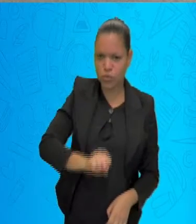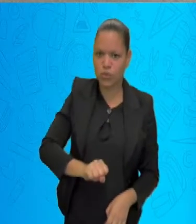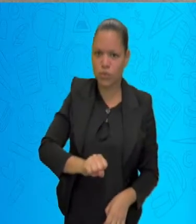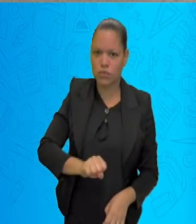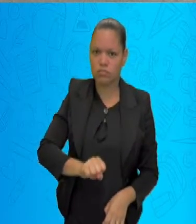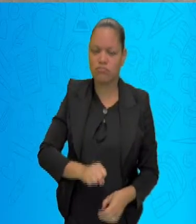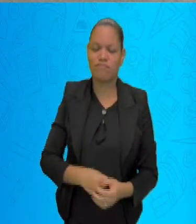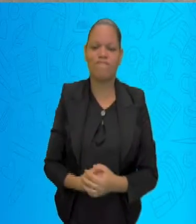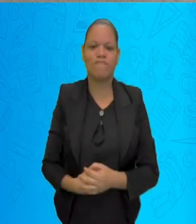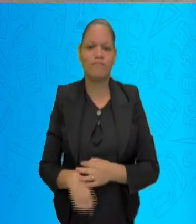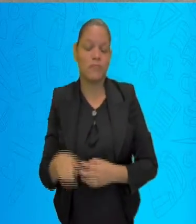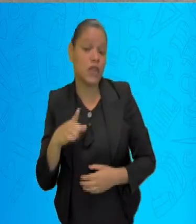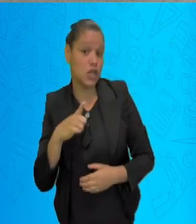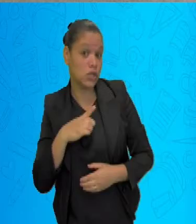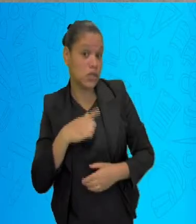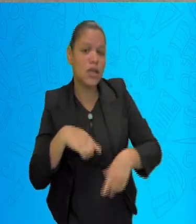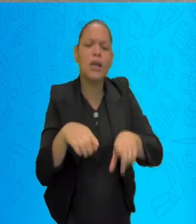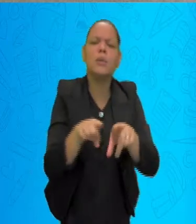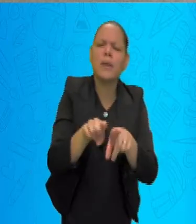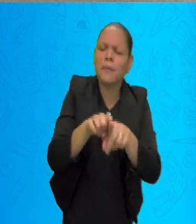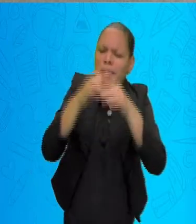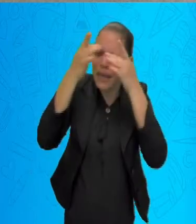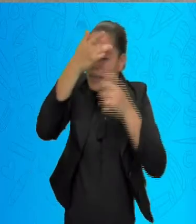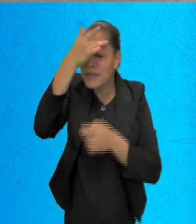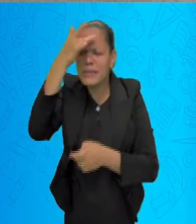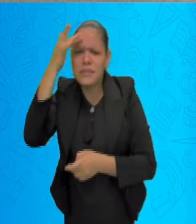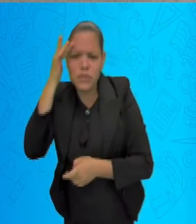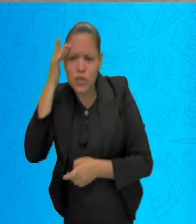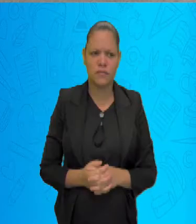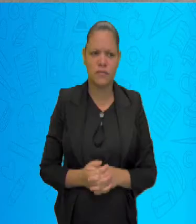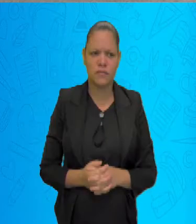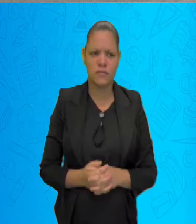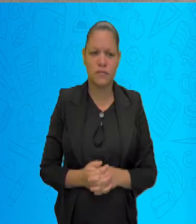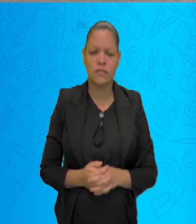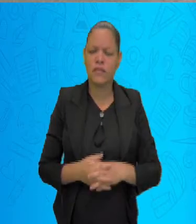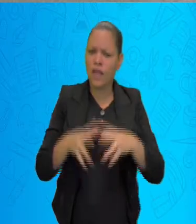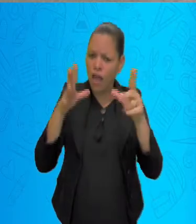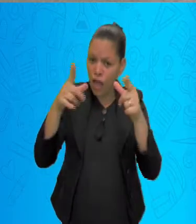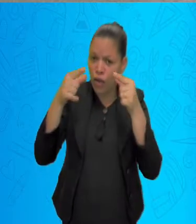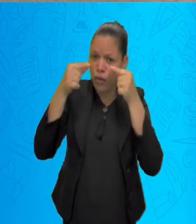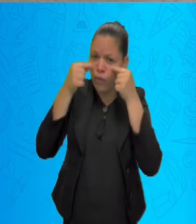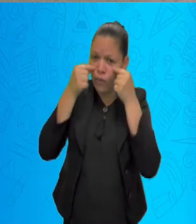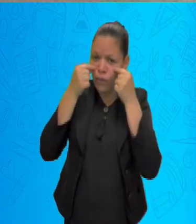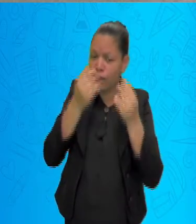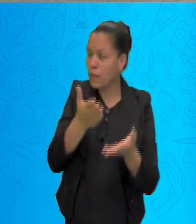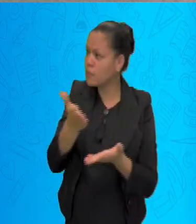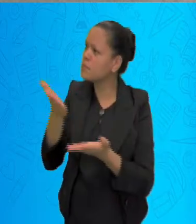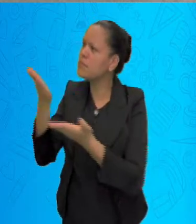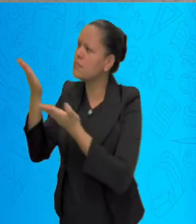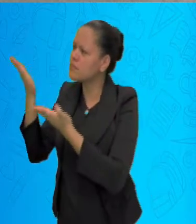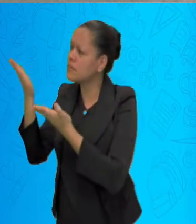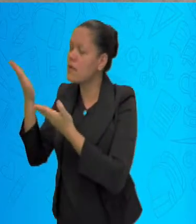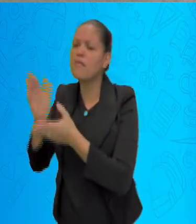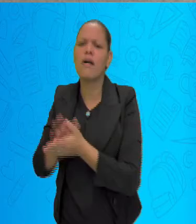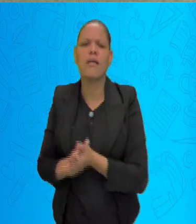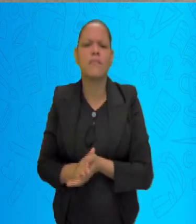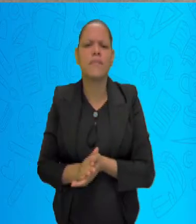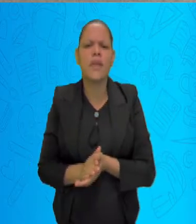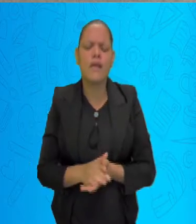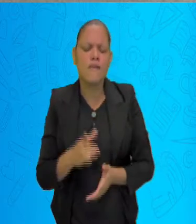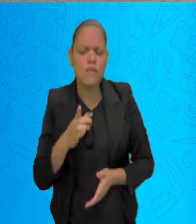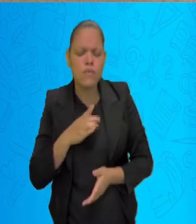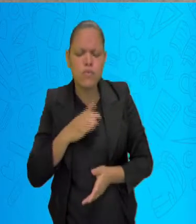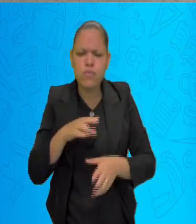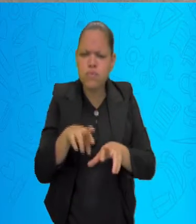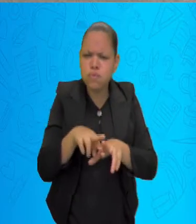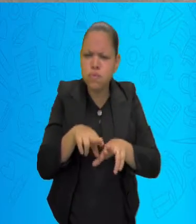eram filhos dos espanhóis nascidos no Novo Mundo. O resultado foi uma série de independências no território